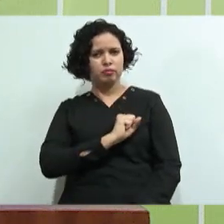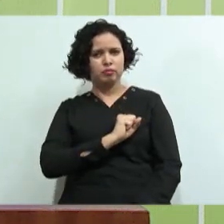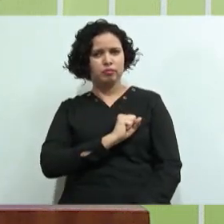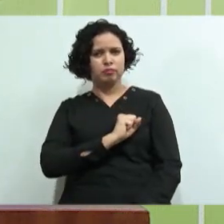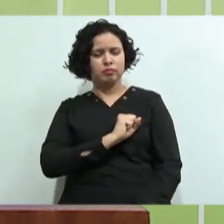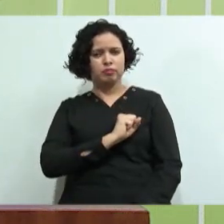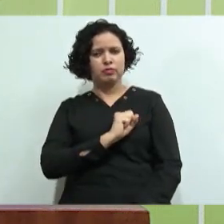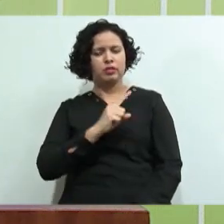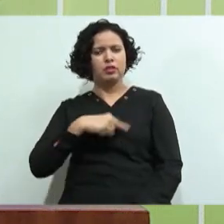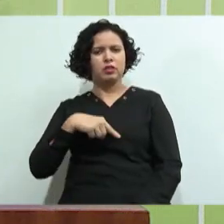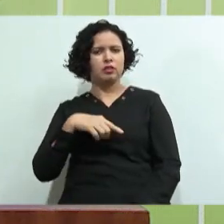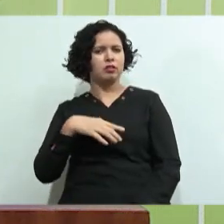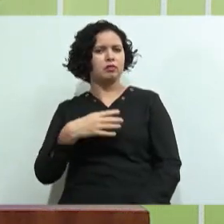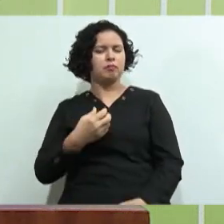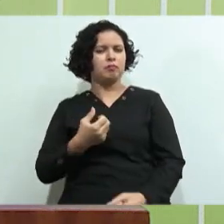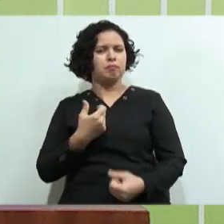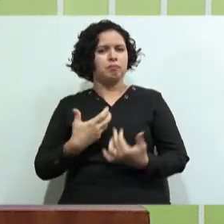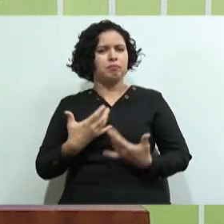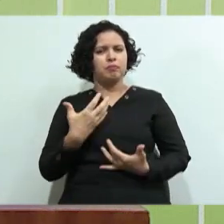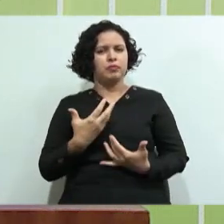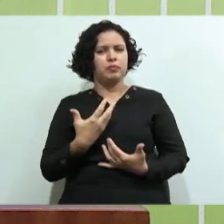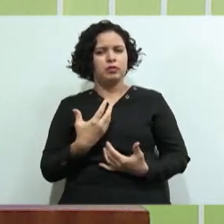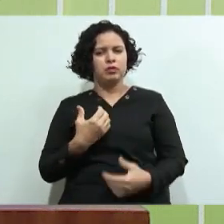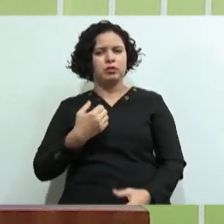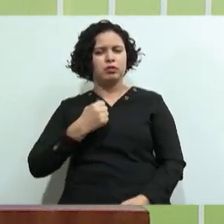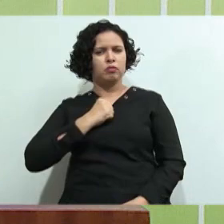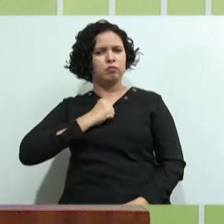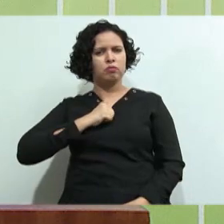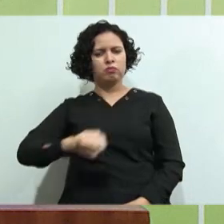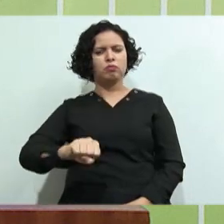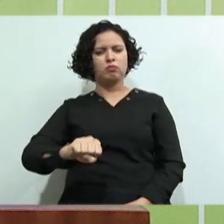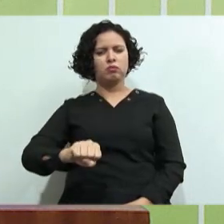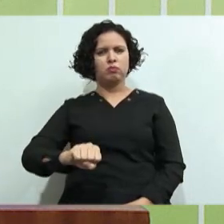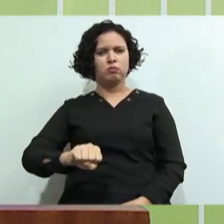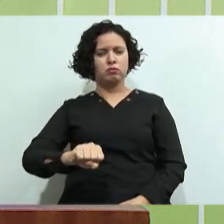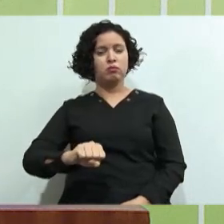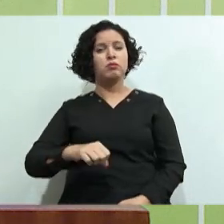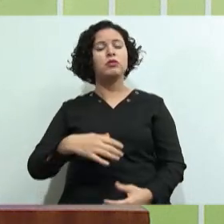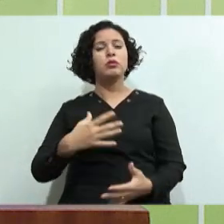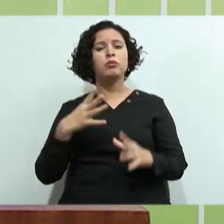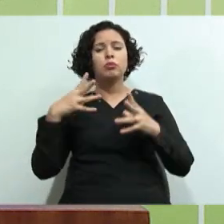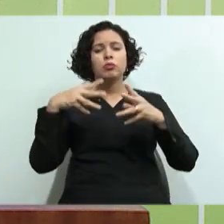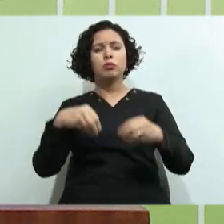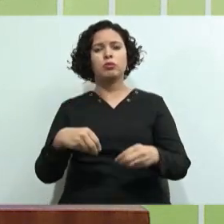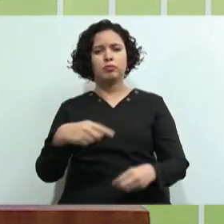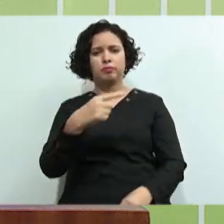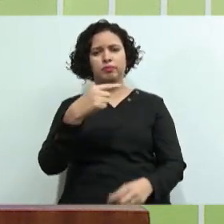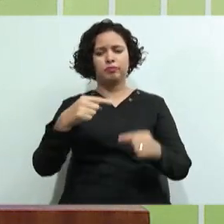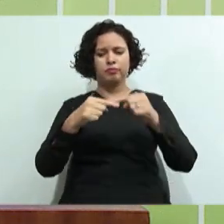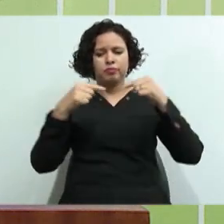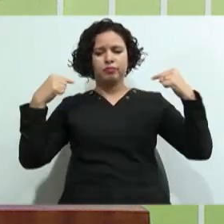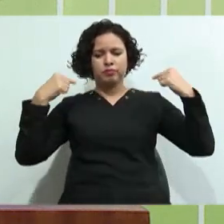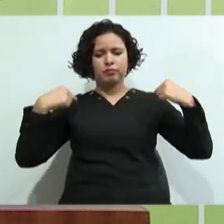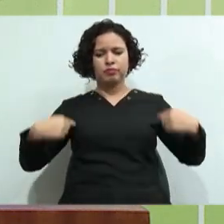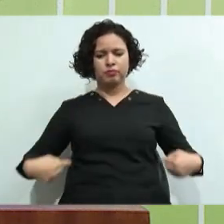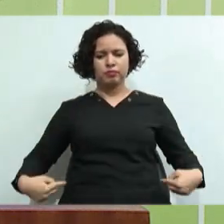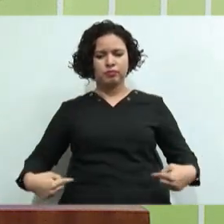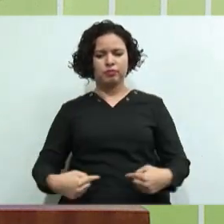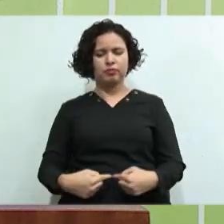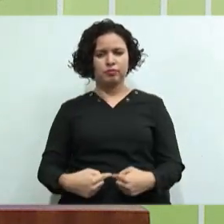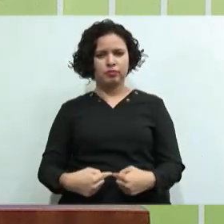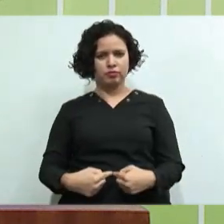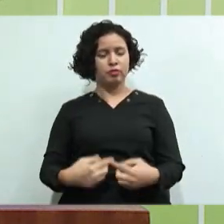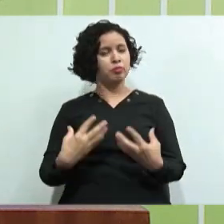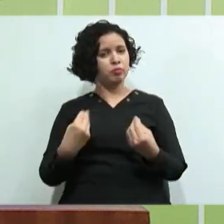de apaixonado, o sinal de odiar. Todos são feitos aqui no peito, pelo menos a maioria,